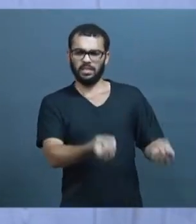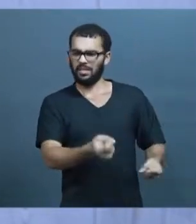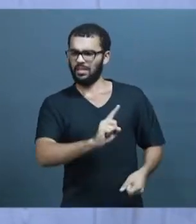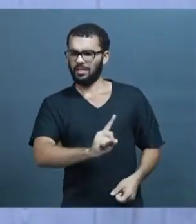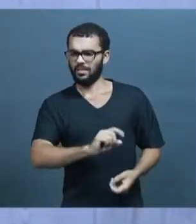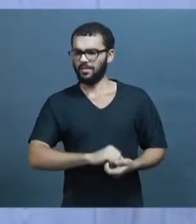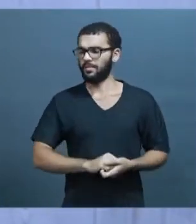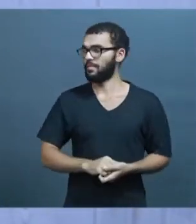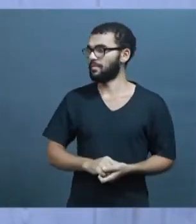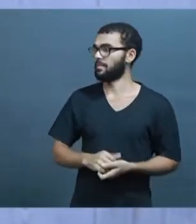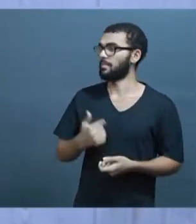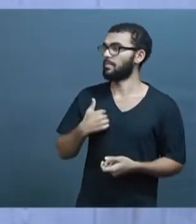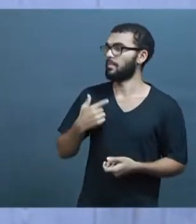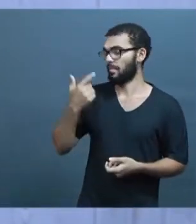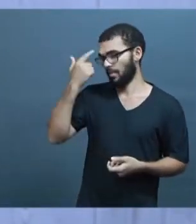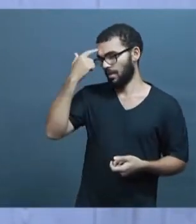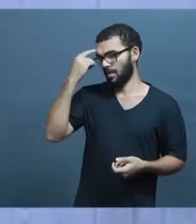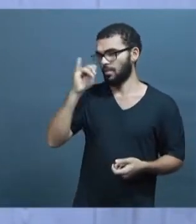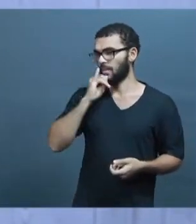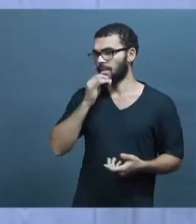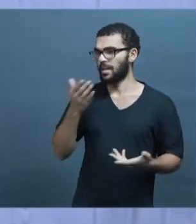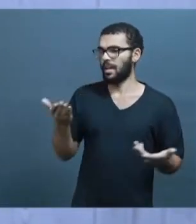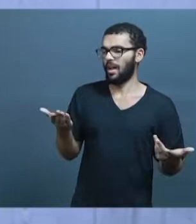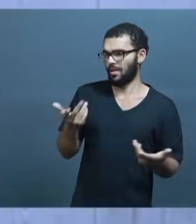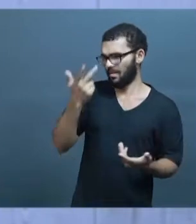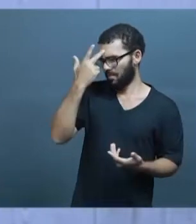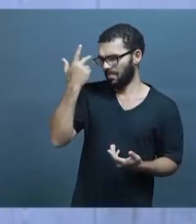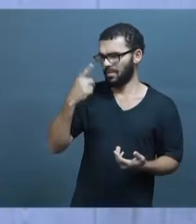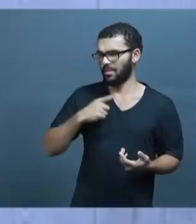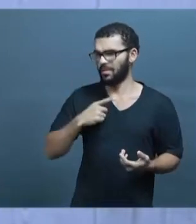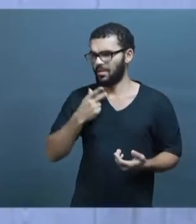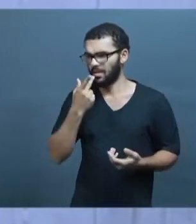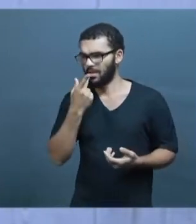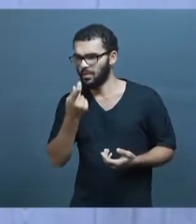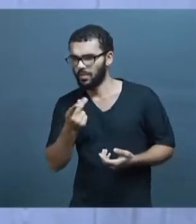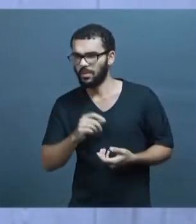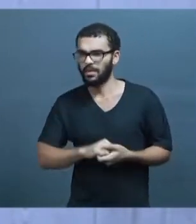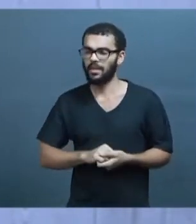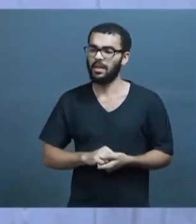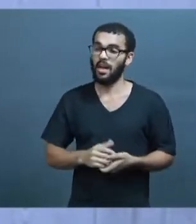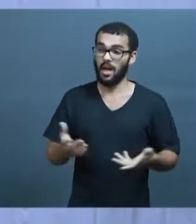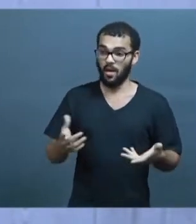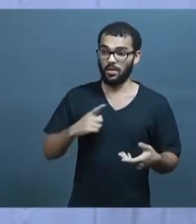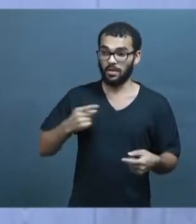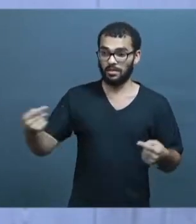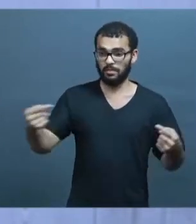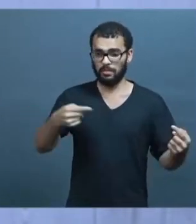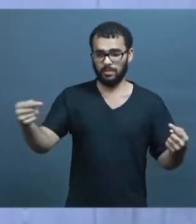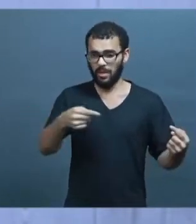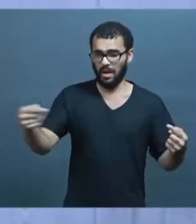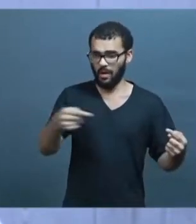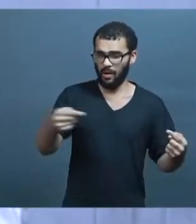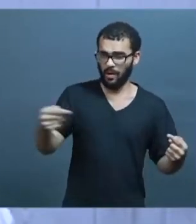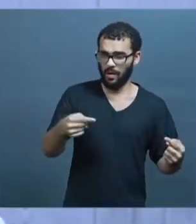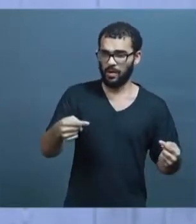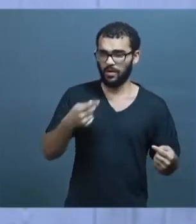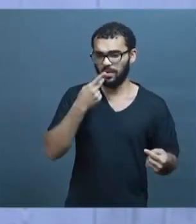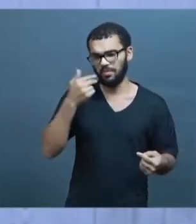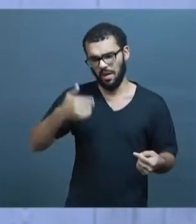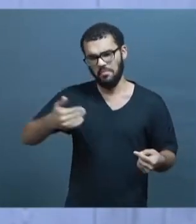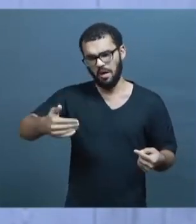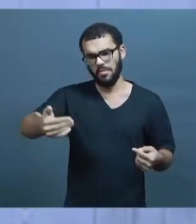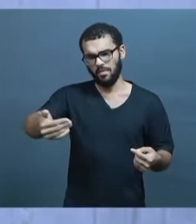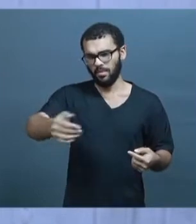chegaram a ventilar esse tipo de coisa, a oposição dará os braços, né, e de mãos dadas caminhará com a situação. Isso não